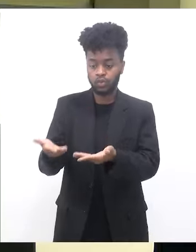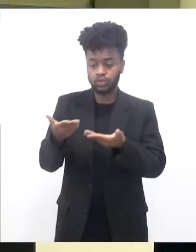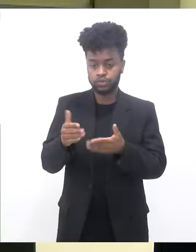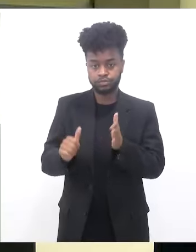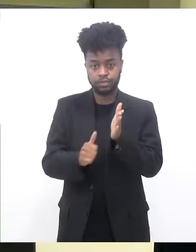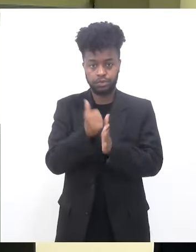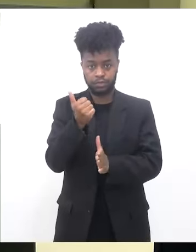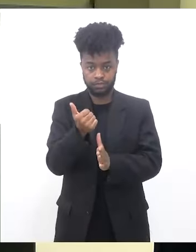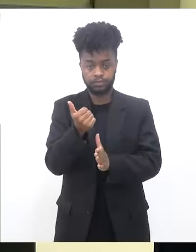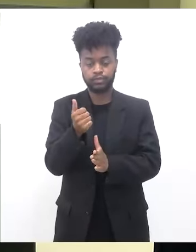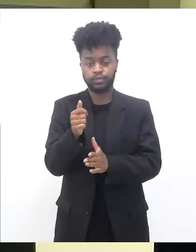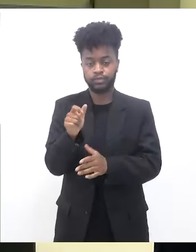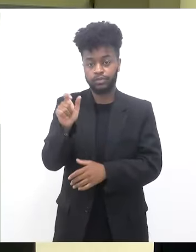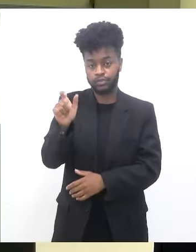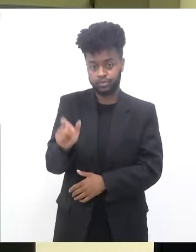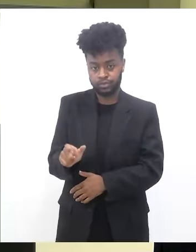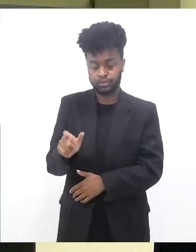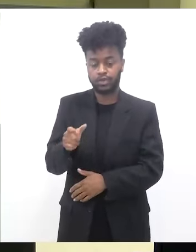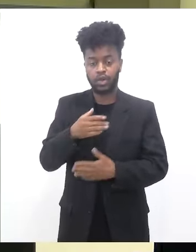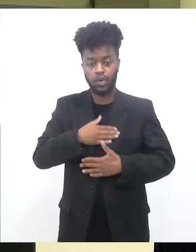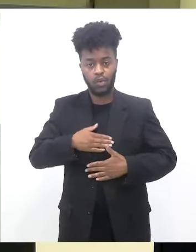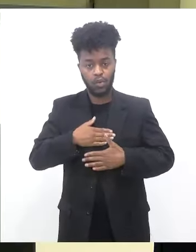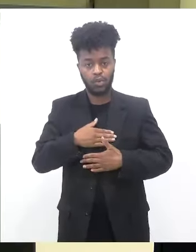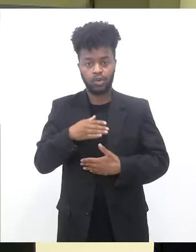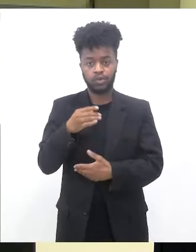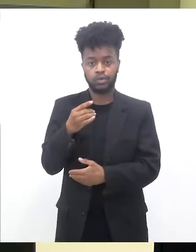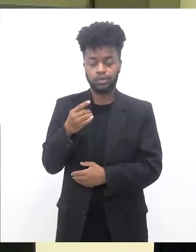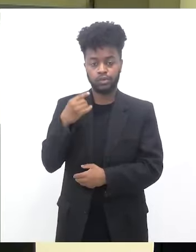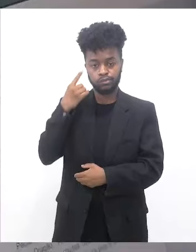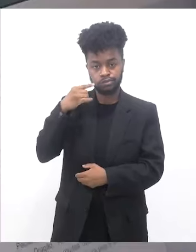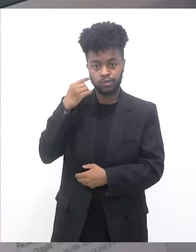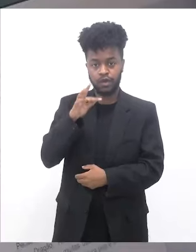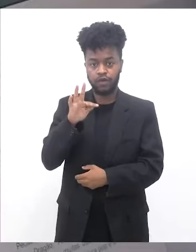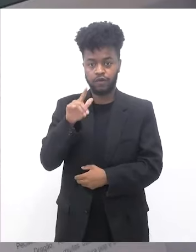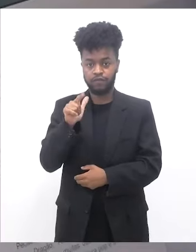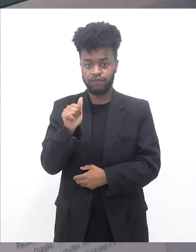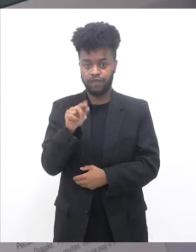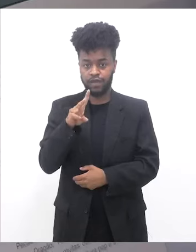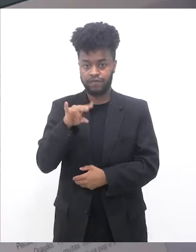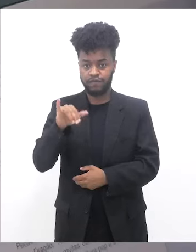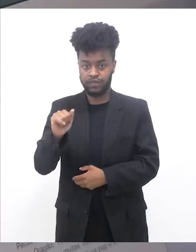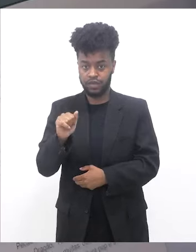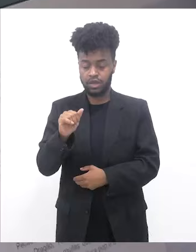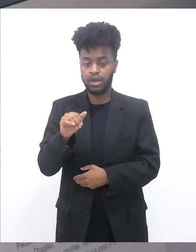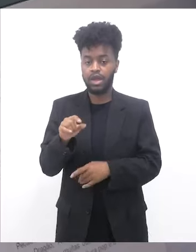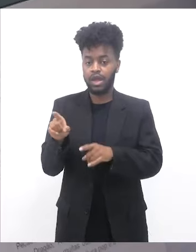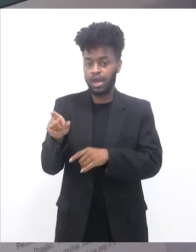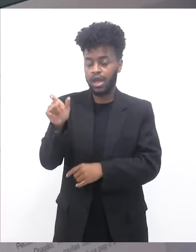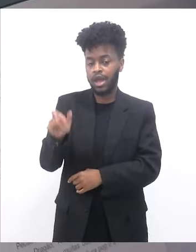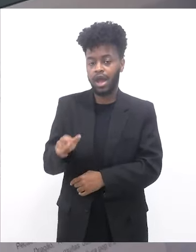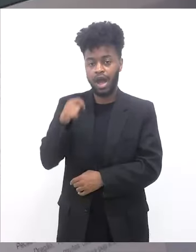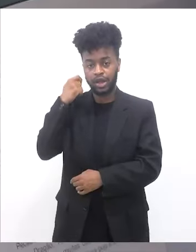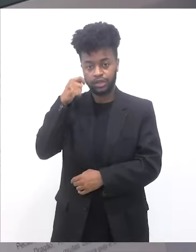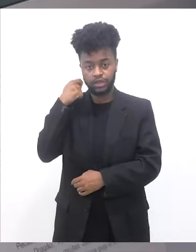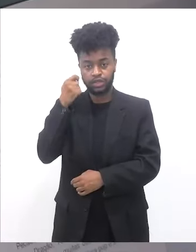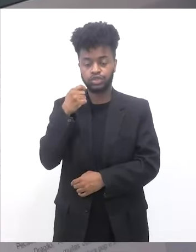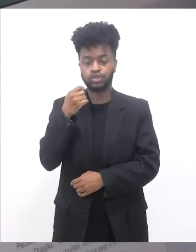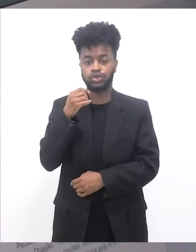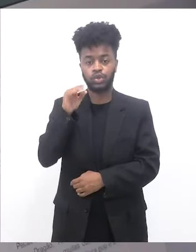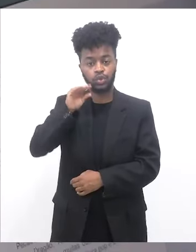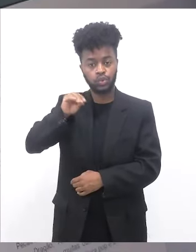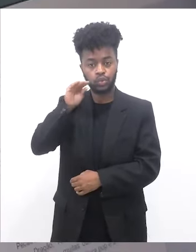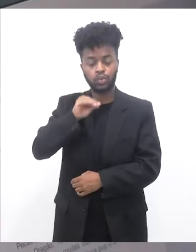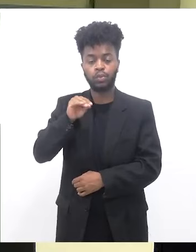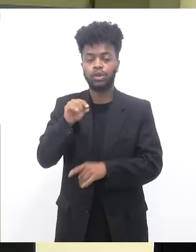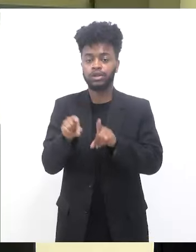primeira vez aqui, a honra de receber a doutora Flávia Fontinelli. Ela é atriz, dubladora, diretora